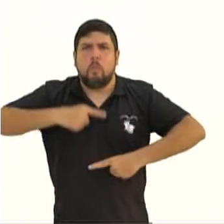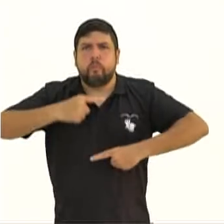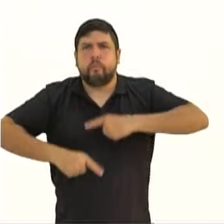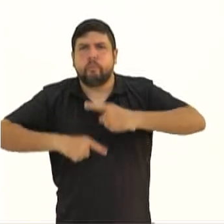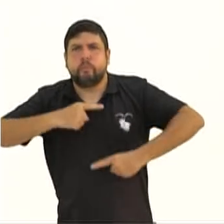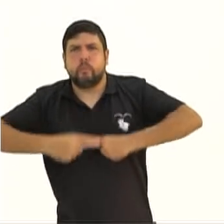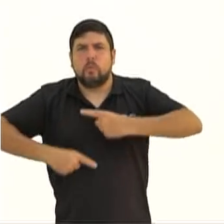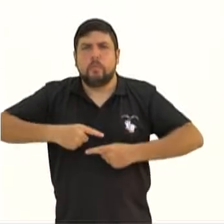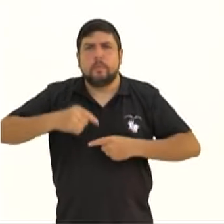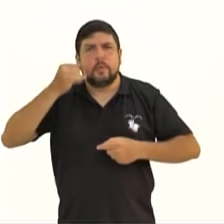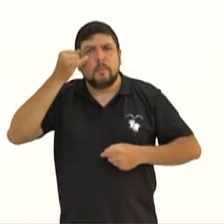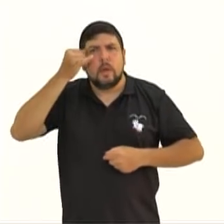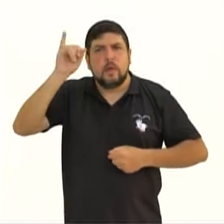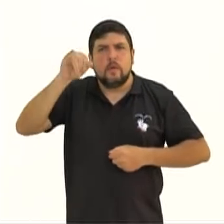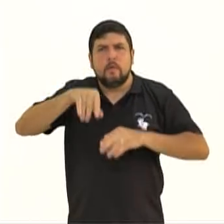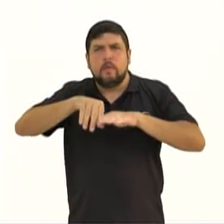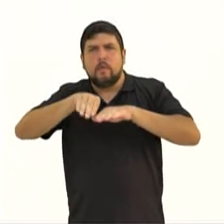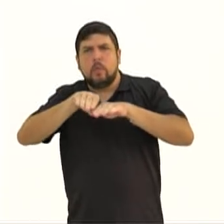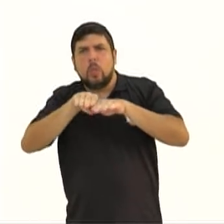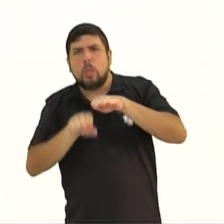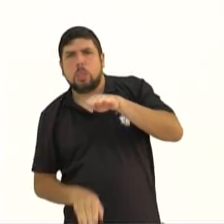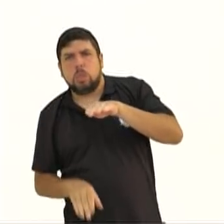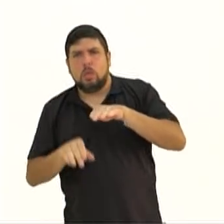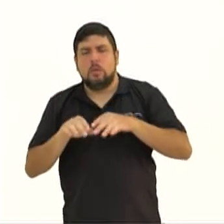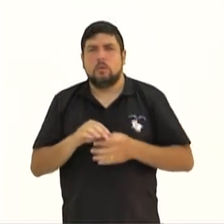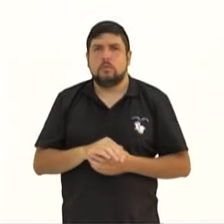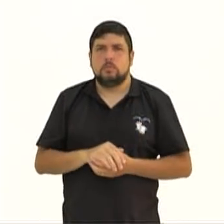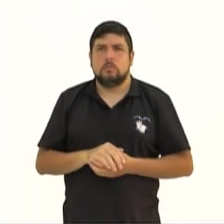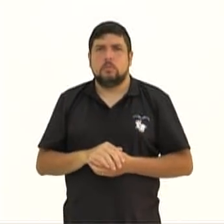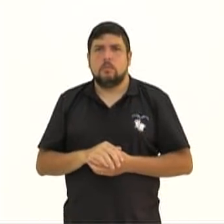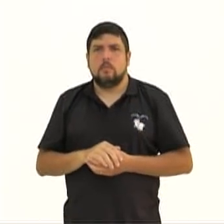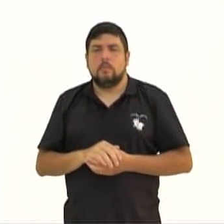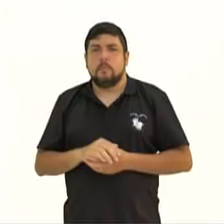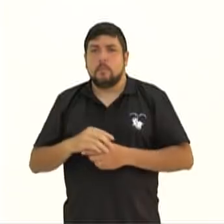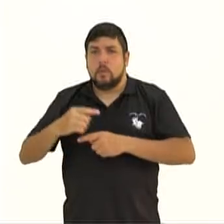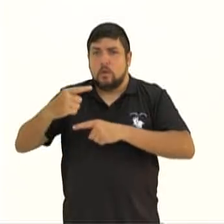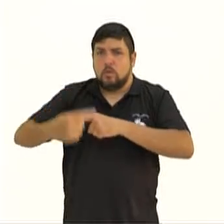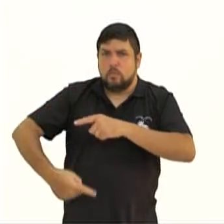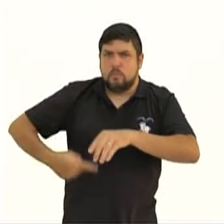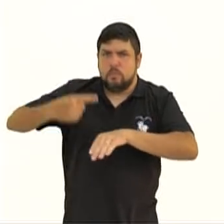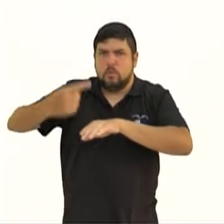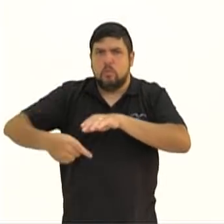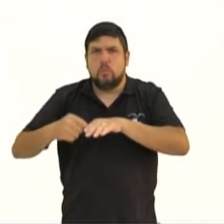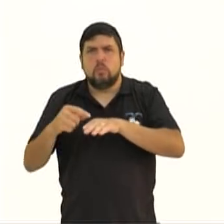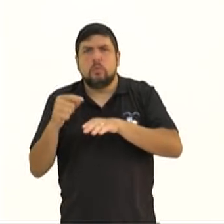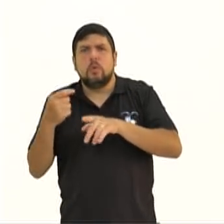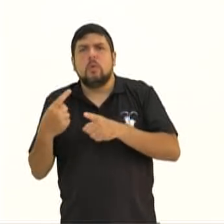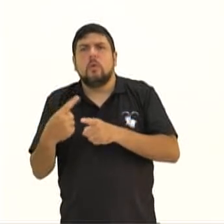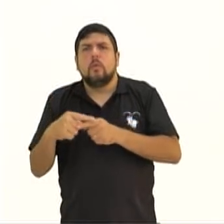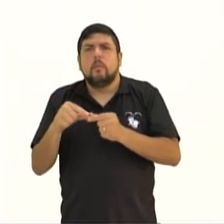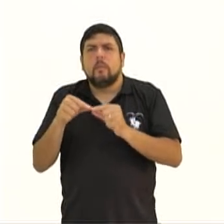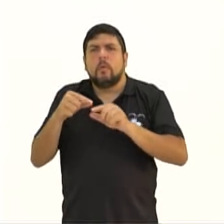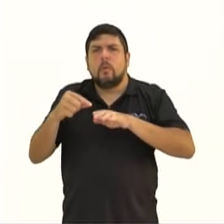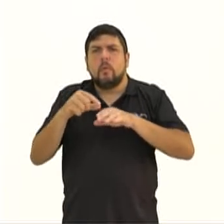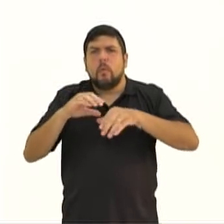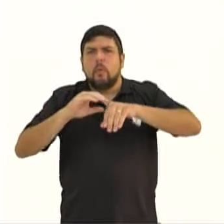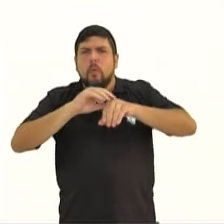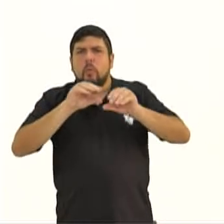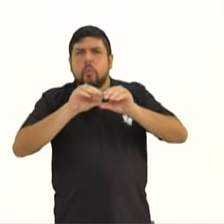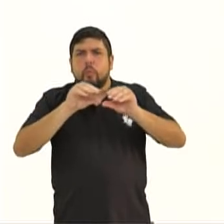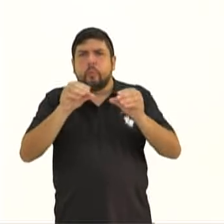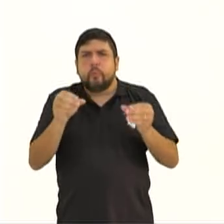E aquele pneu cheio de pontas ali, também é para ele conseguir tracionar